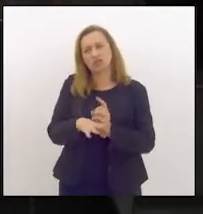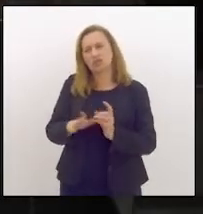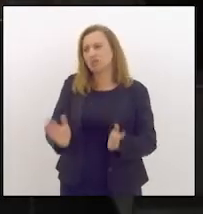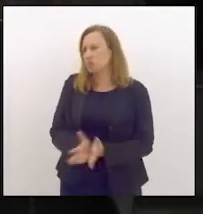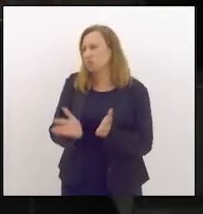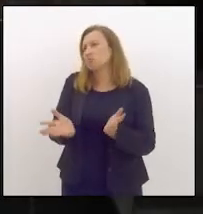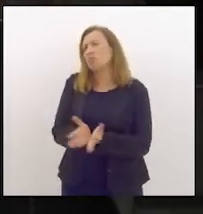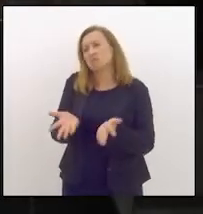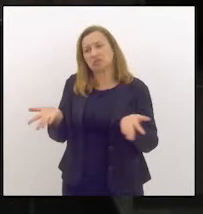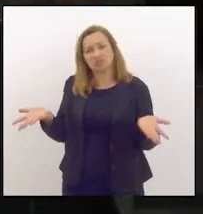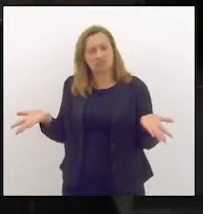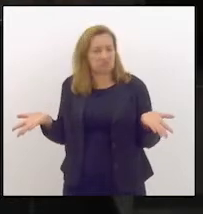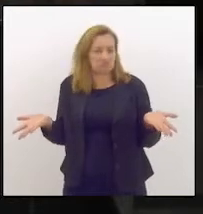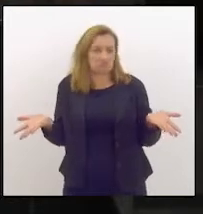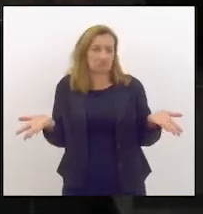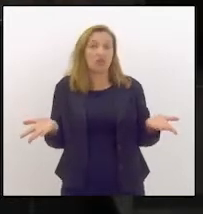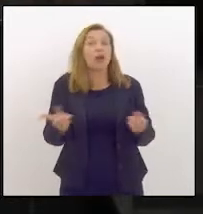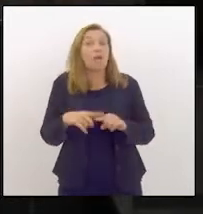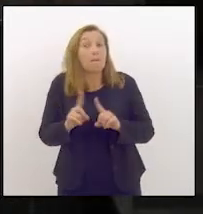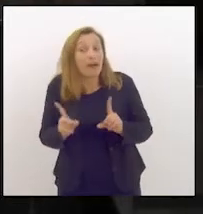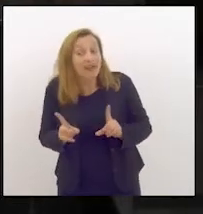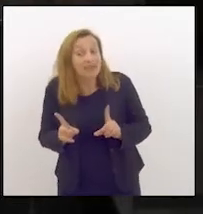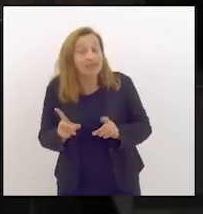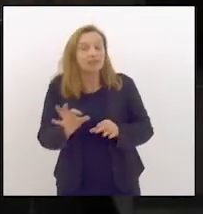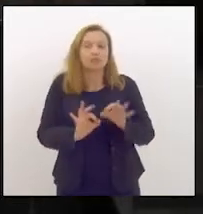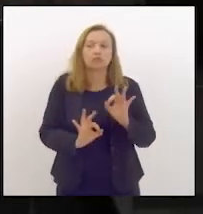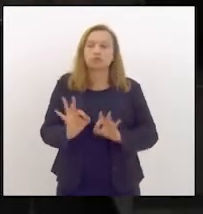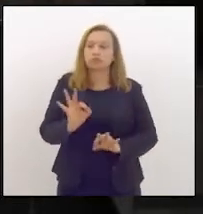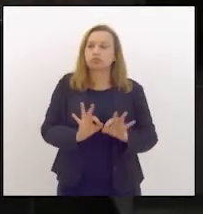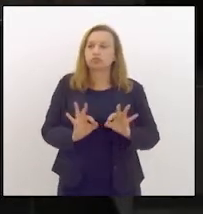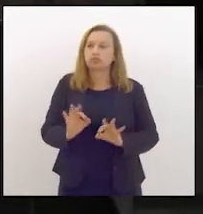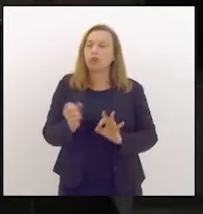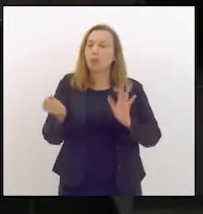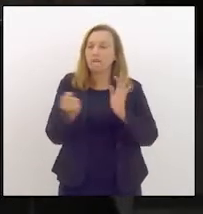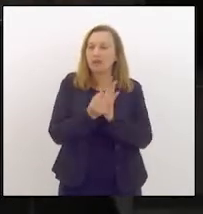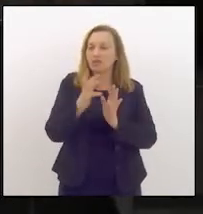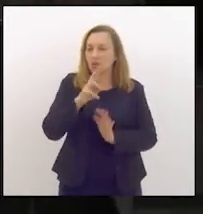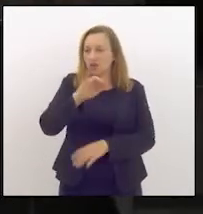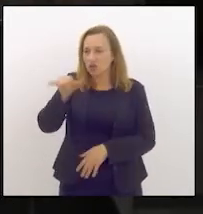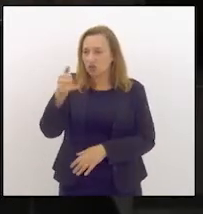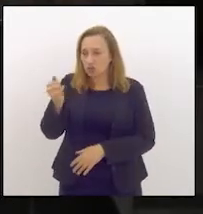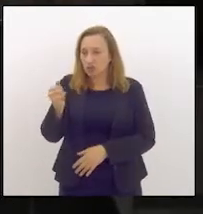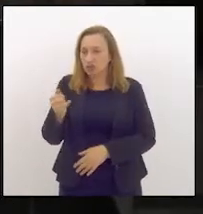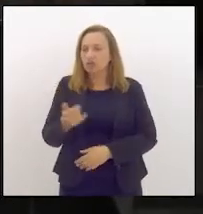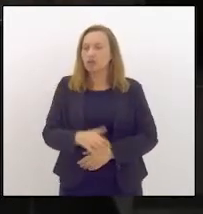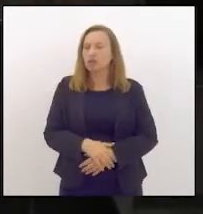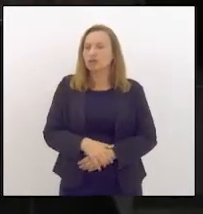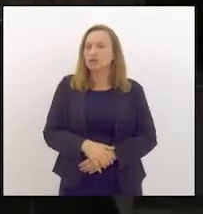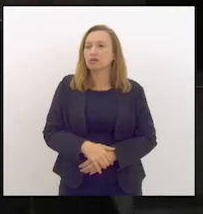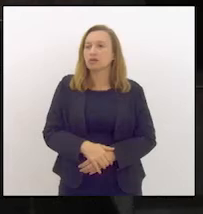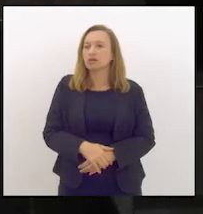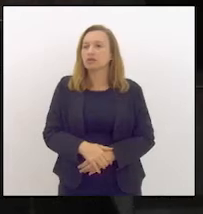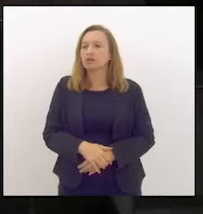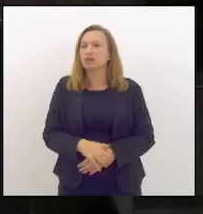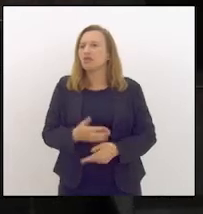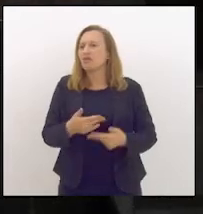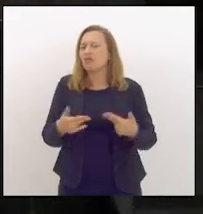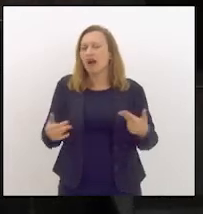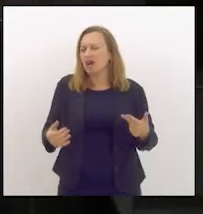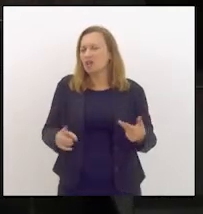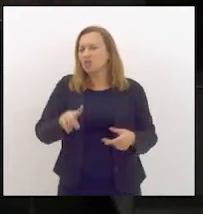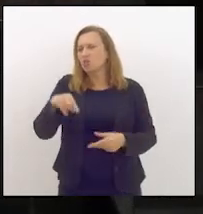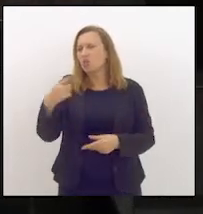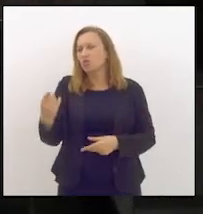favorecidos mas nesse programa pacto RJ criaram monte de subir